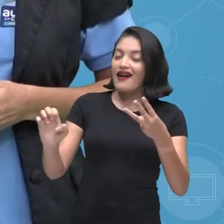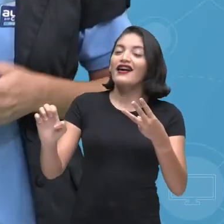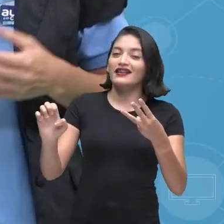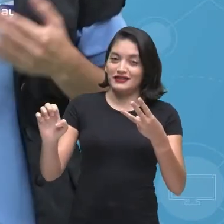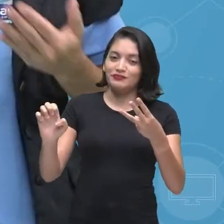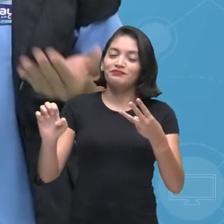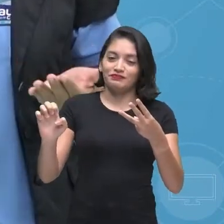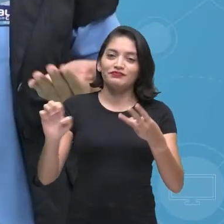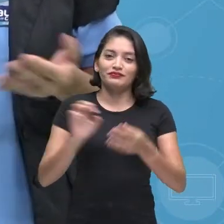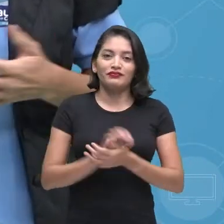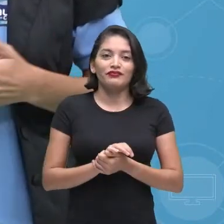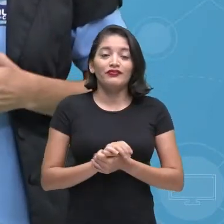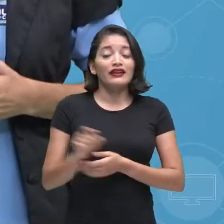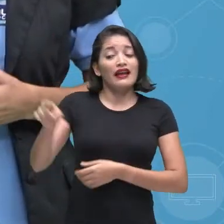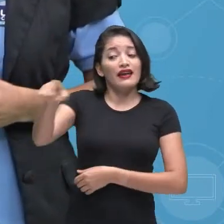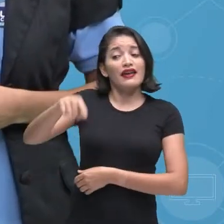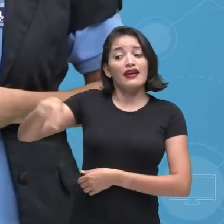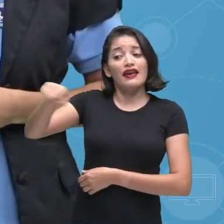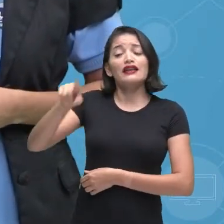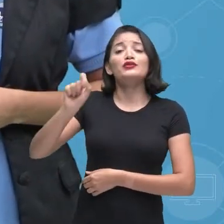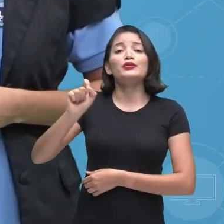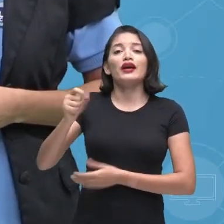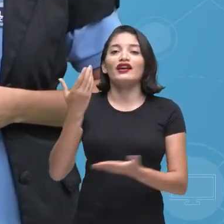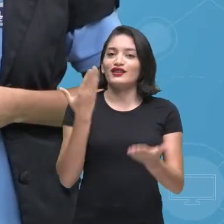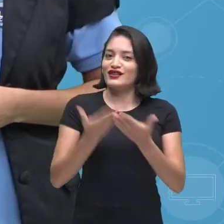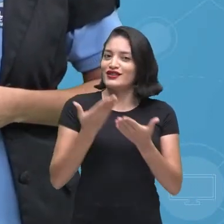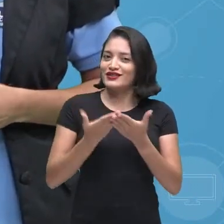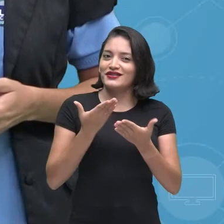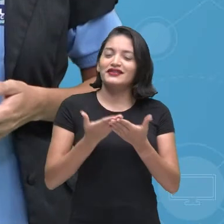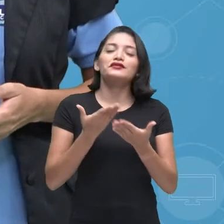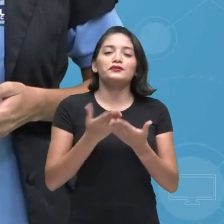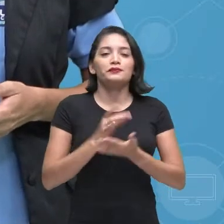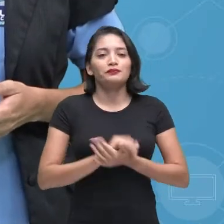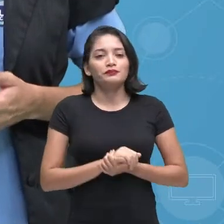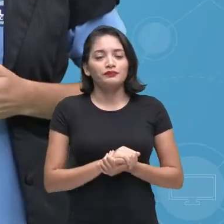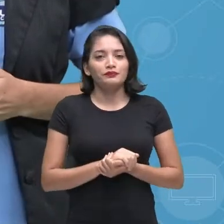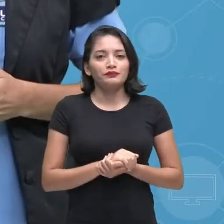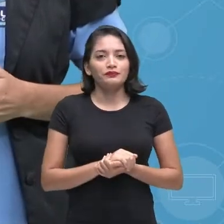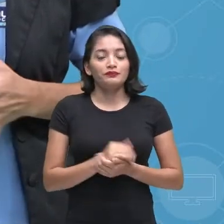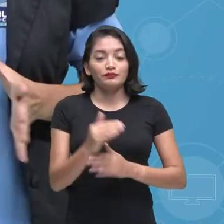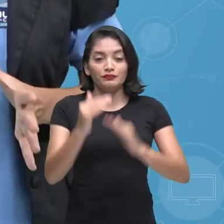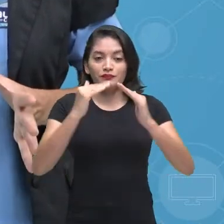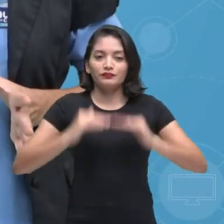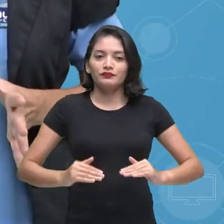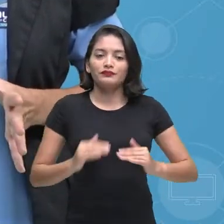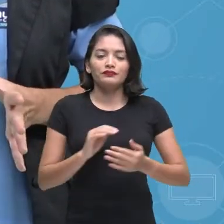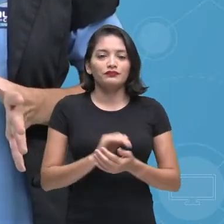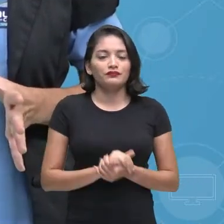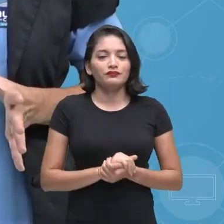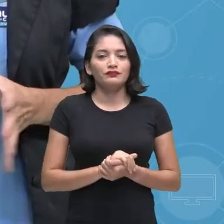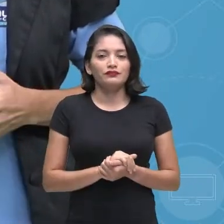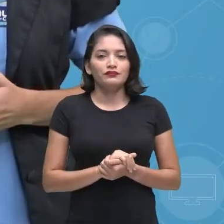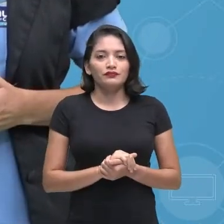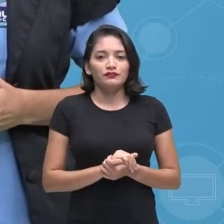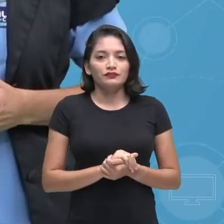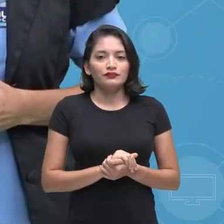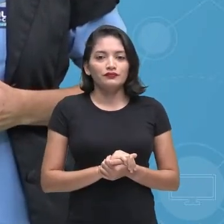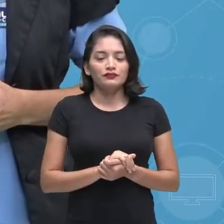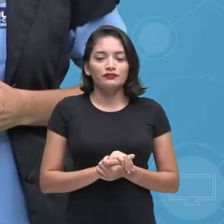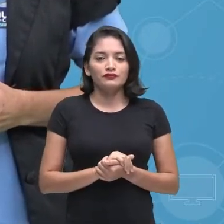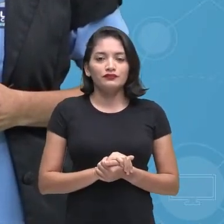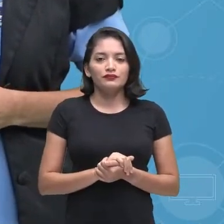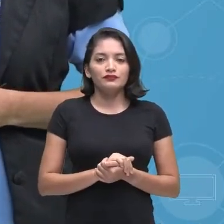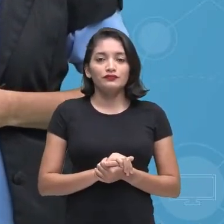still dons n sou elas né são se o dentro da semana próximo we Brazilians e me